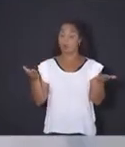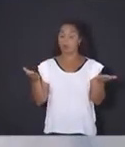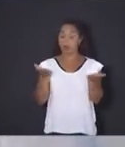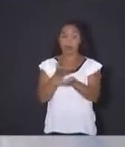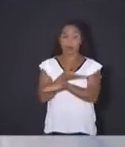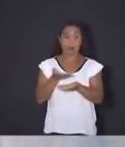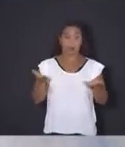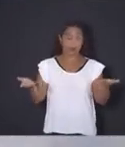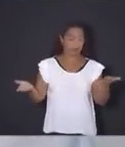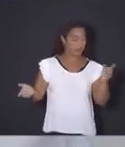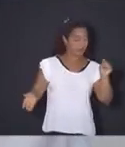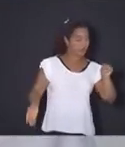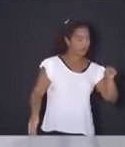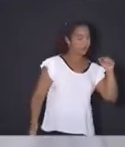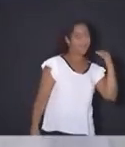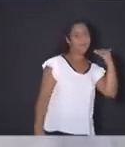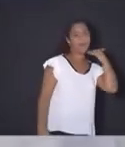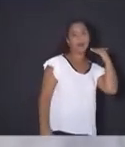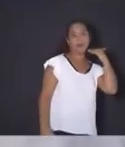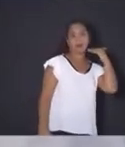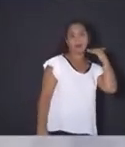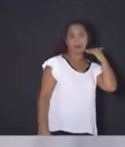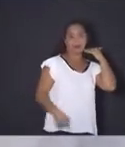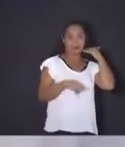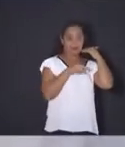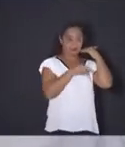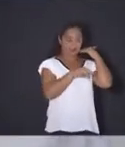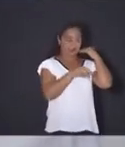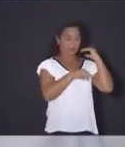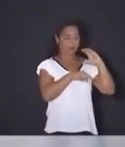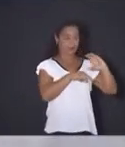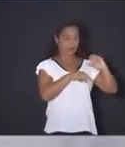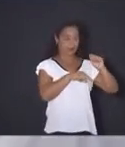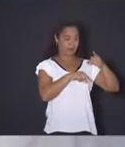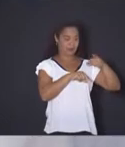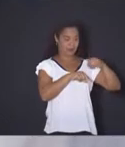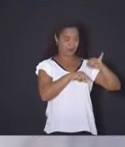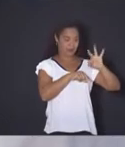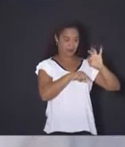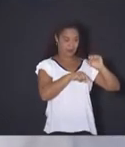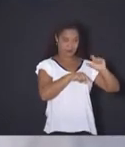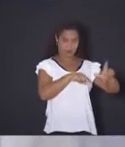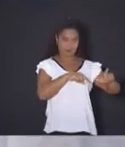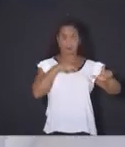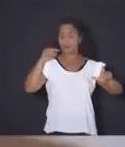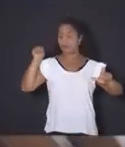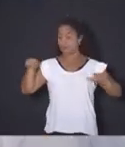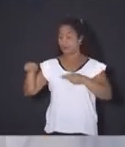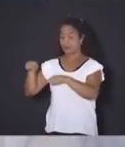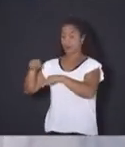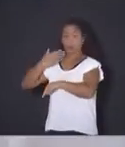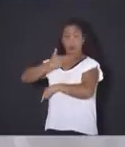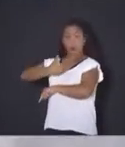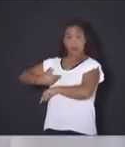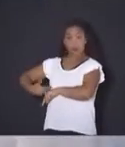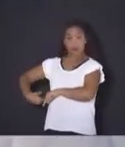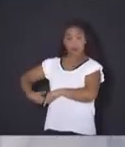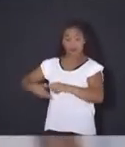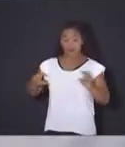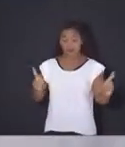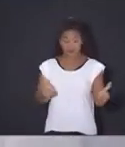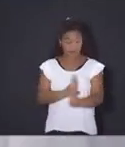bancos e os grandes capitalistas e o estado provocou um aumento